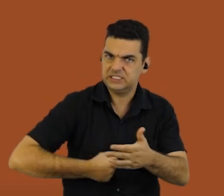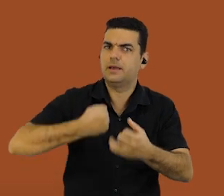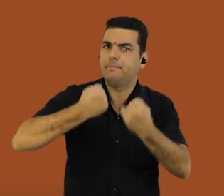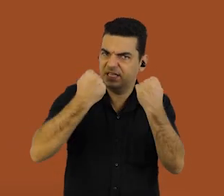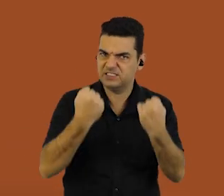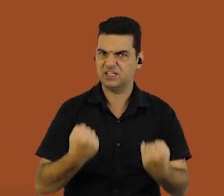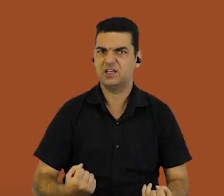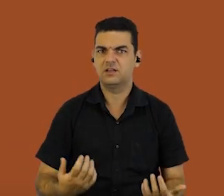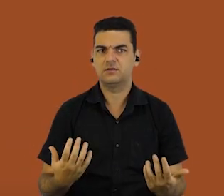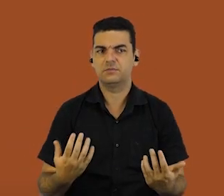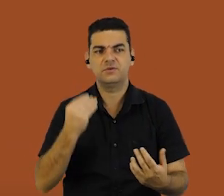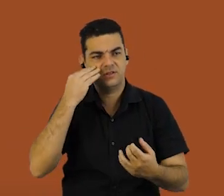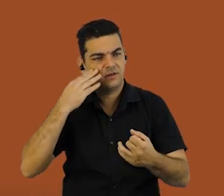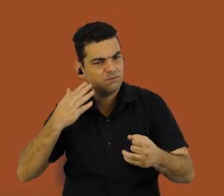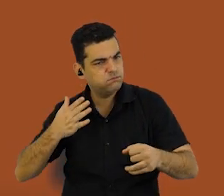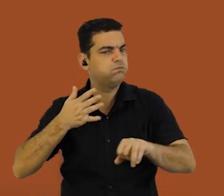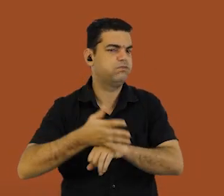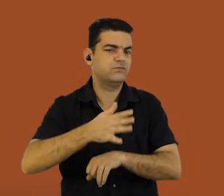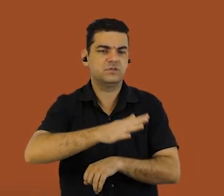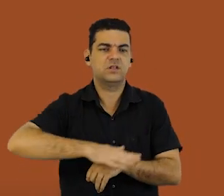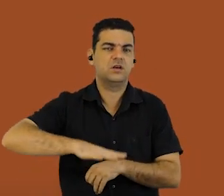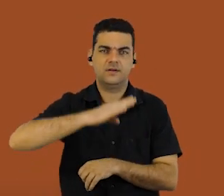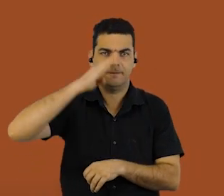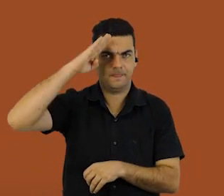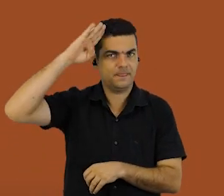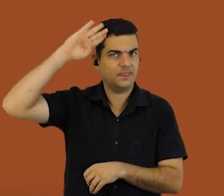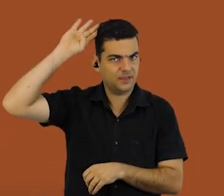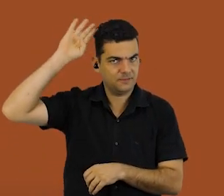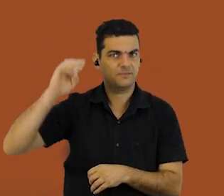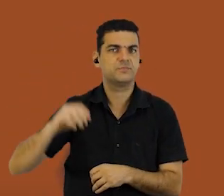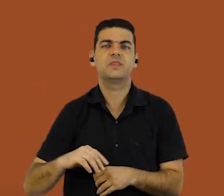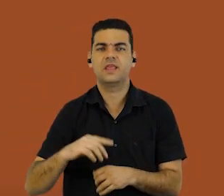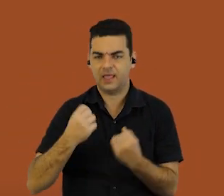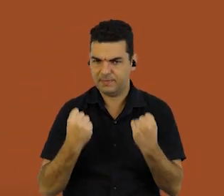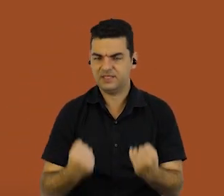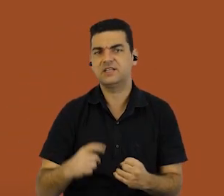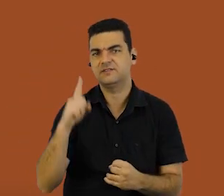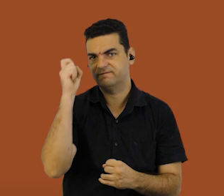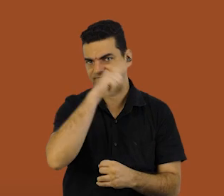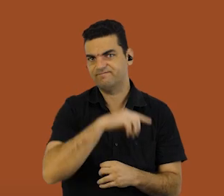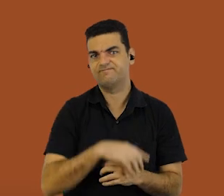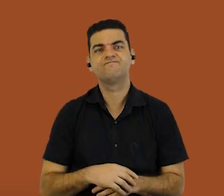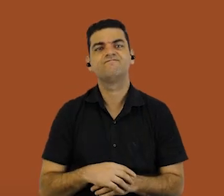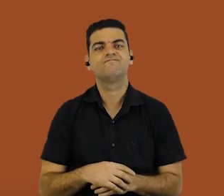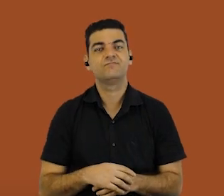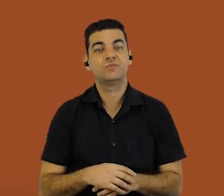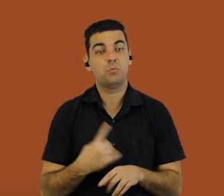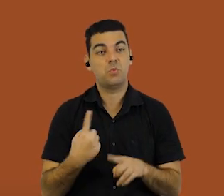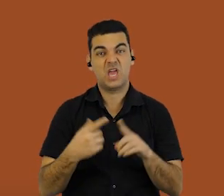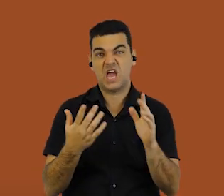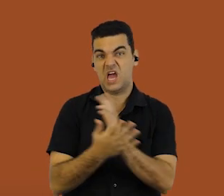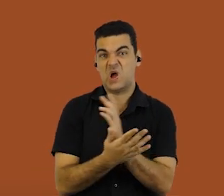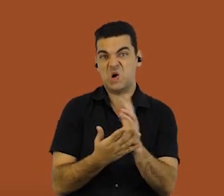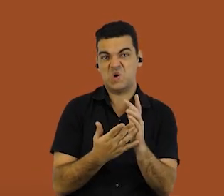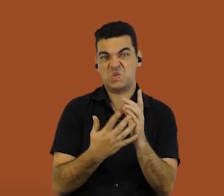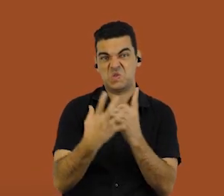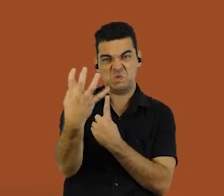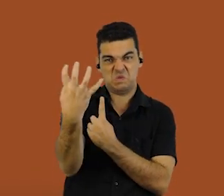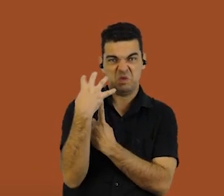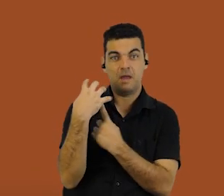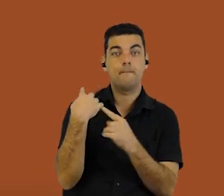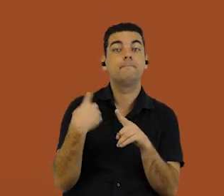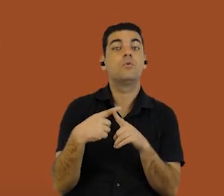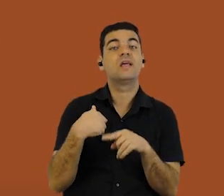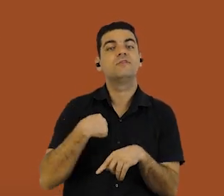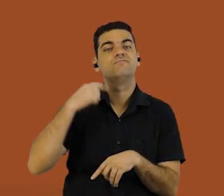para adentrar nesse mundo acadêmico, ela não tem jeito da gente não ter consciência de que há uma